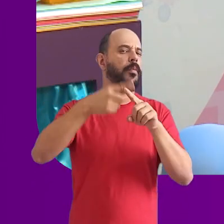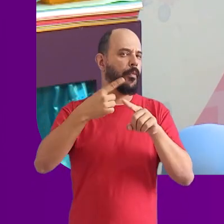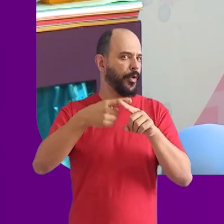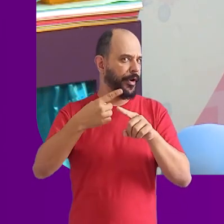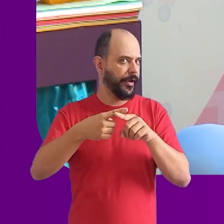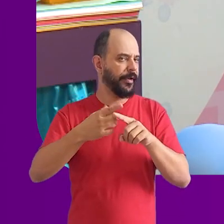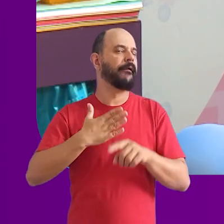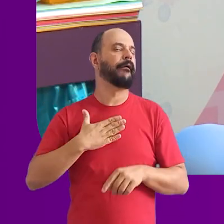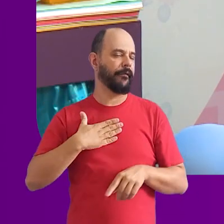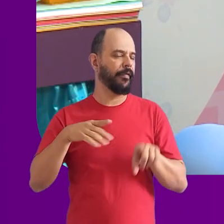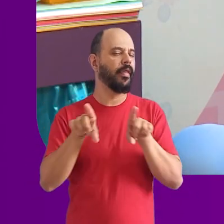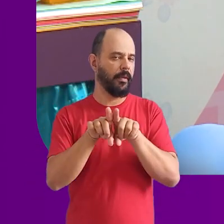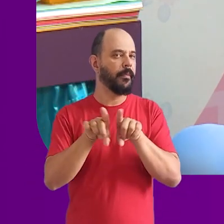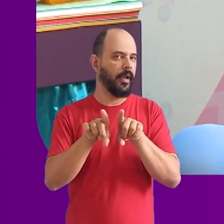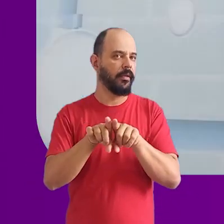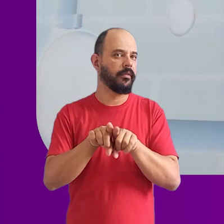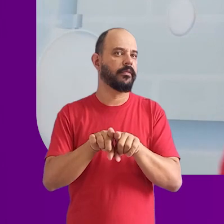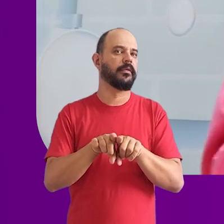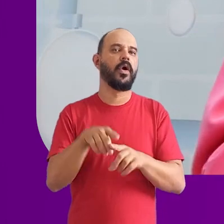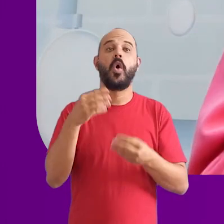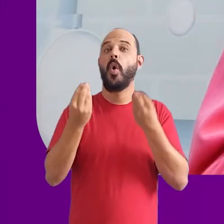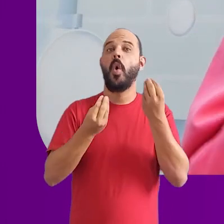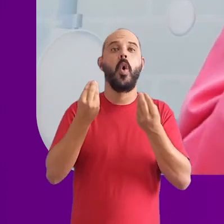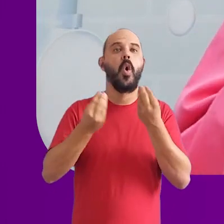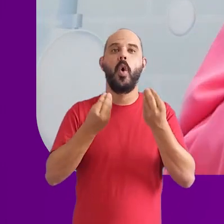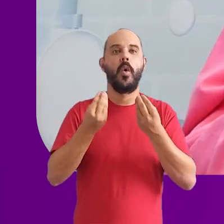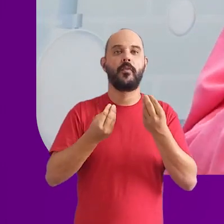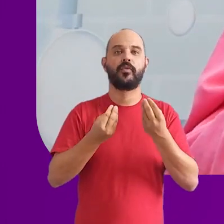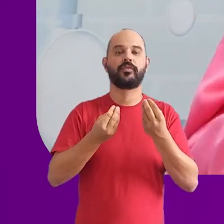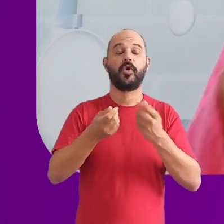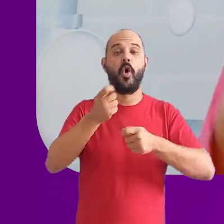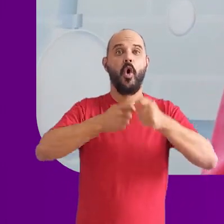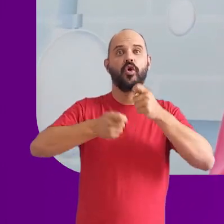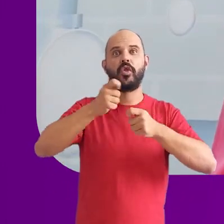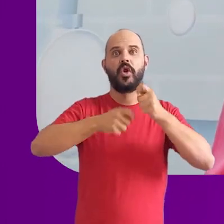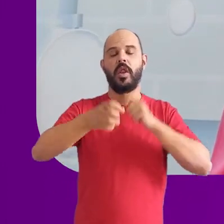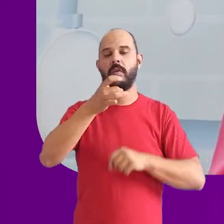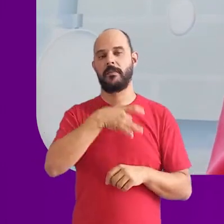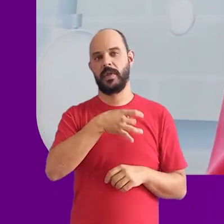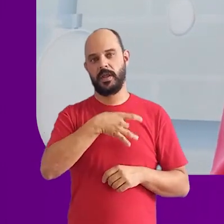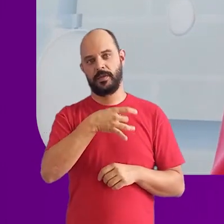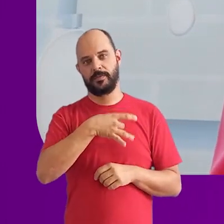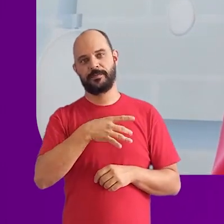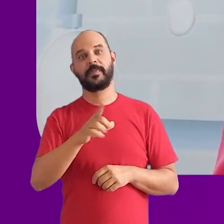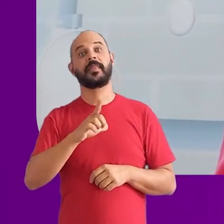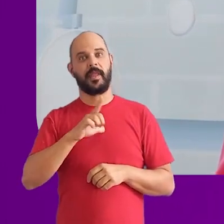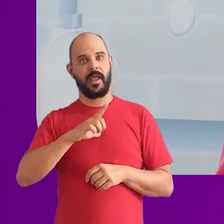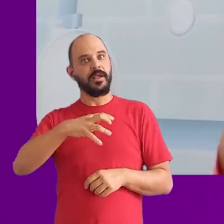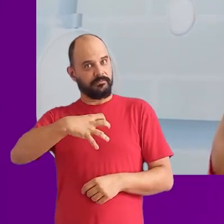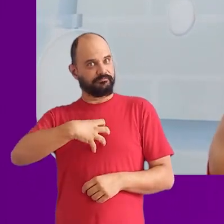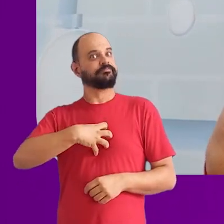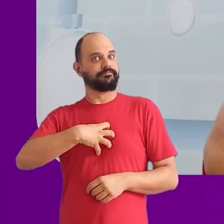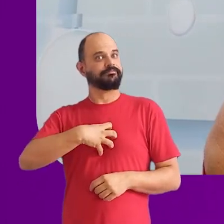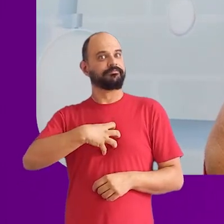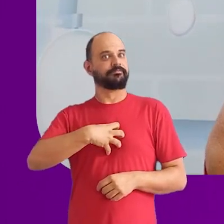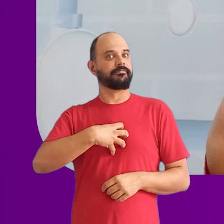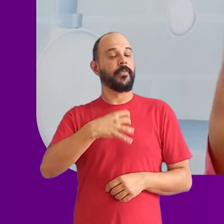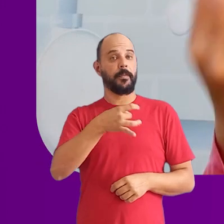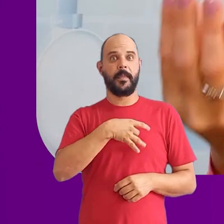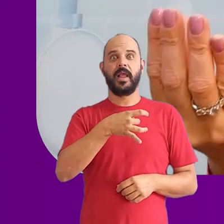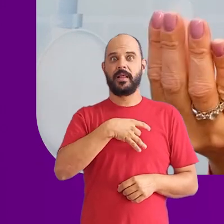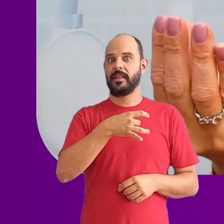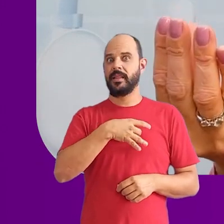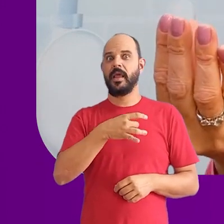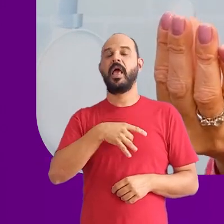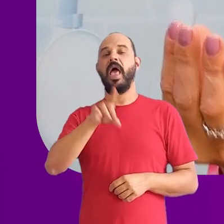sendo muito importante para mim também. É sobre como controlar os nossos medos. A gente já sabe que as reações que a gente tem